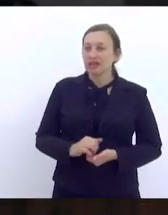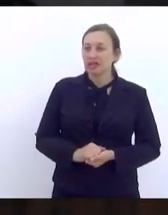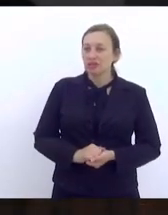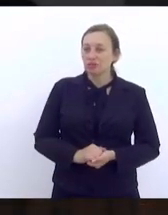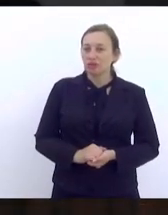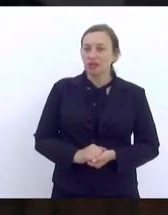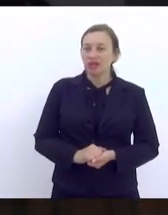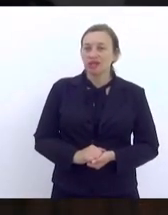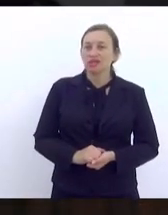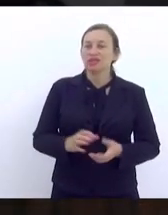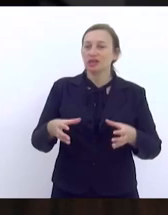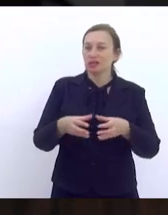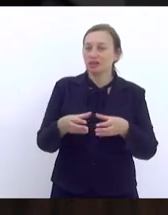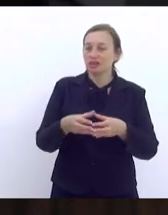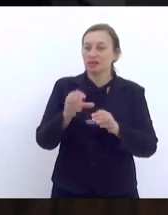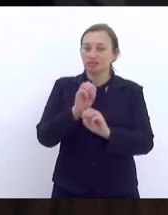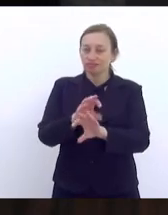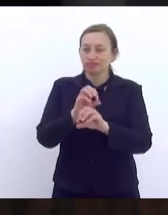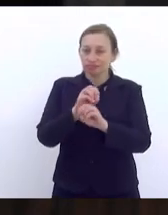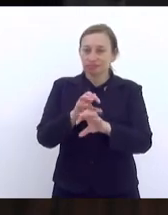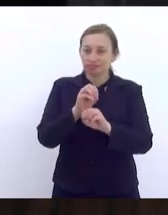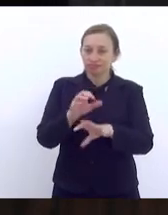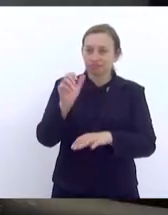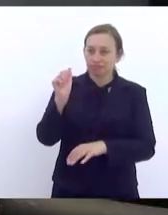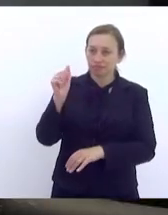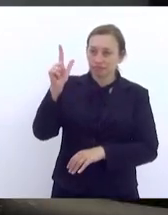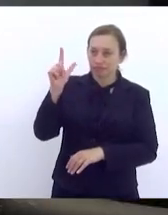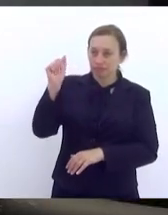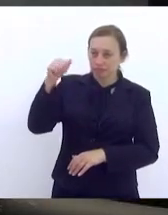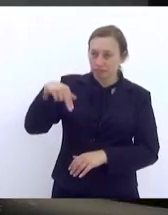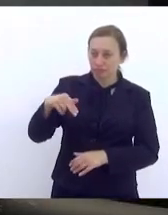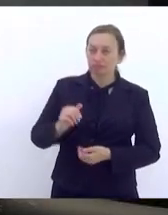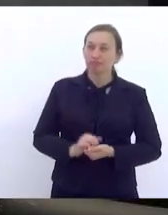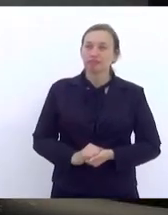pela comissão de educação Deputado Alan Lopes